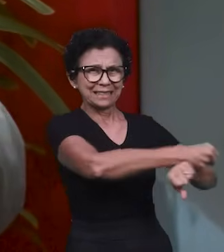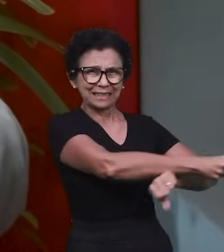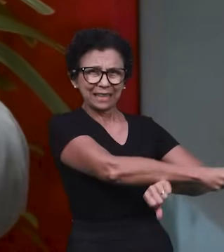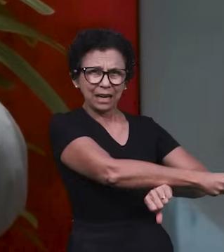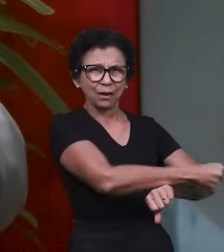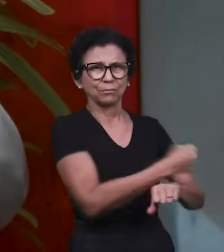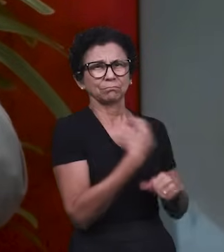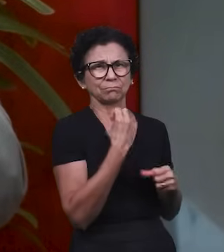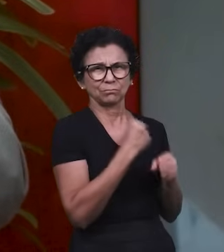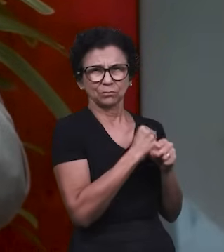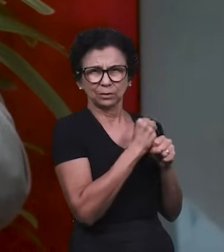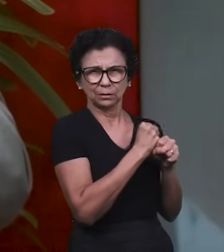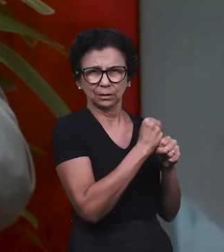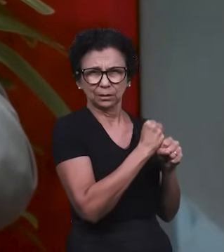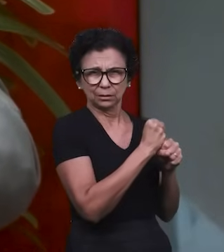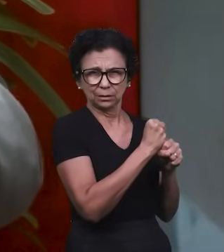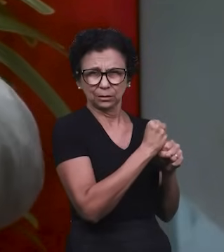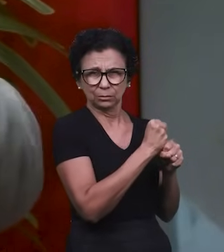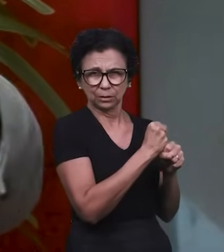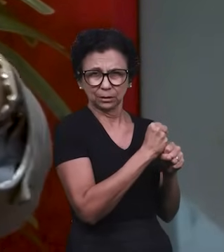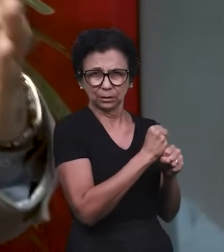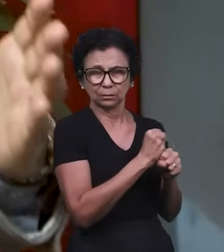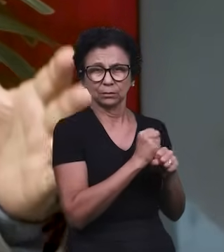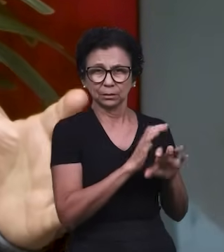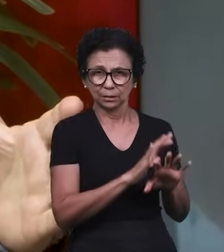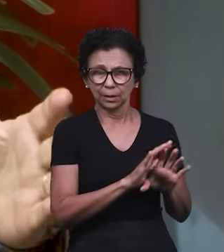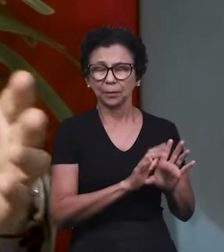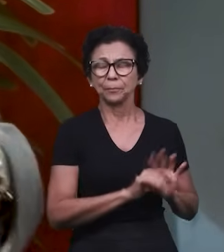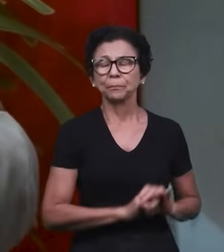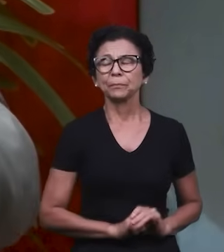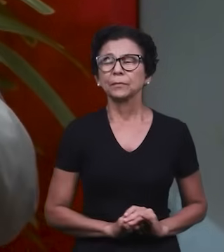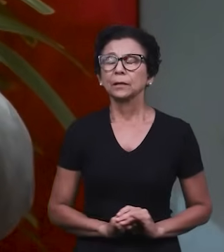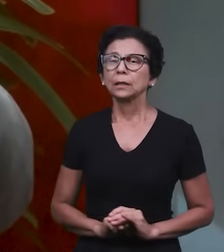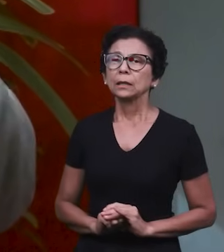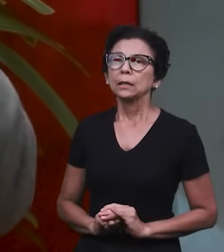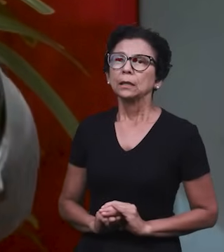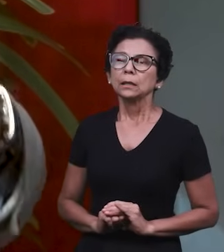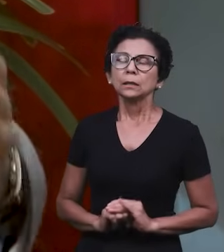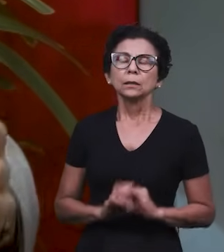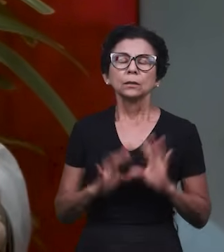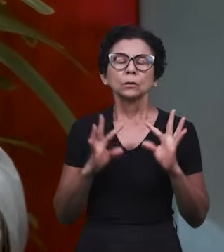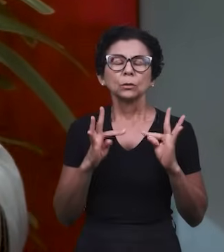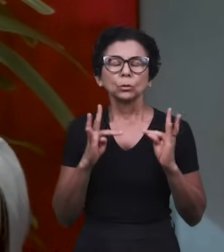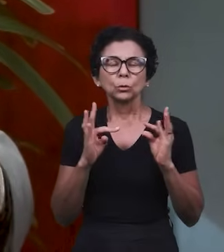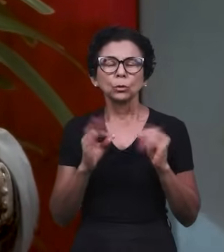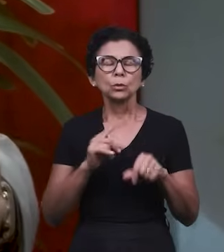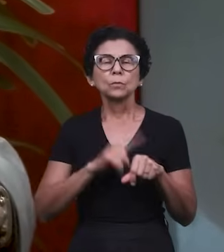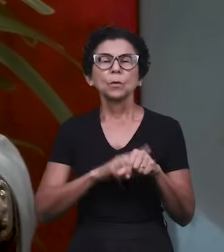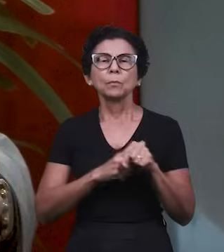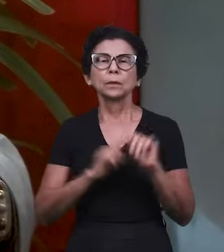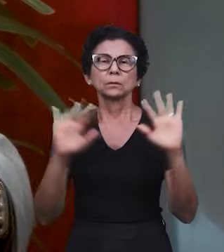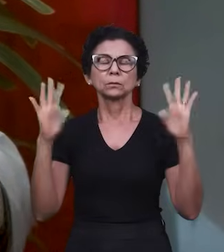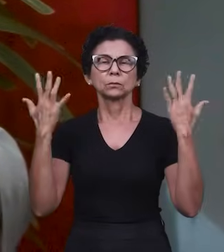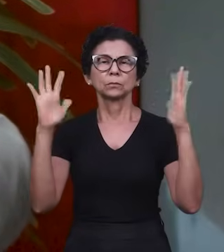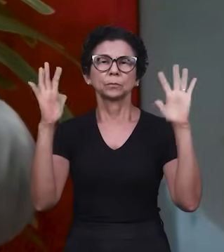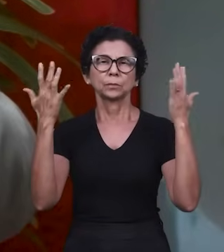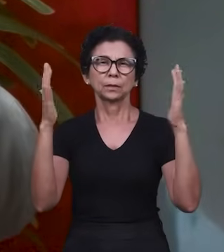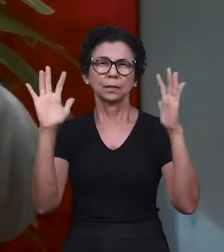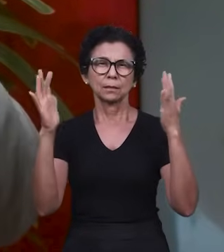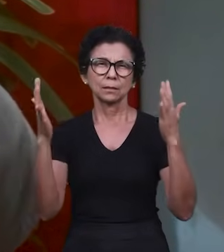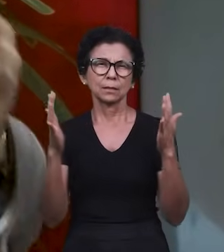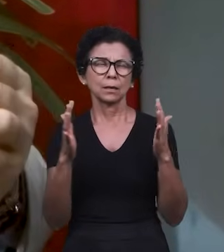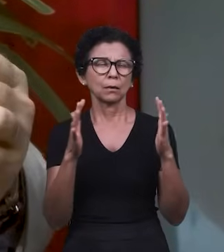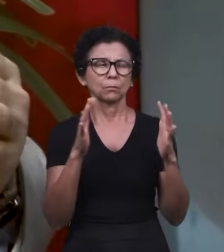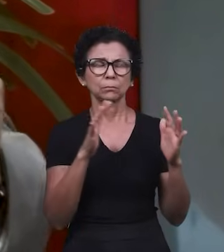todas as festas, aliás, toda a liturgia do culto e dos momentos comemorativos de Israel. Desde